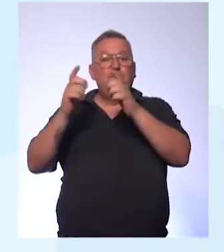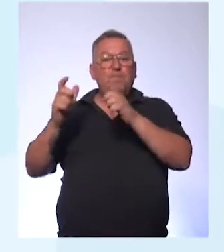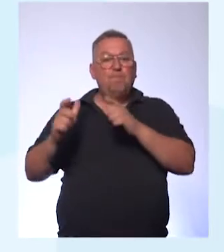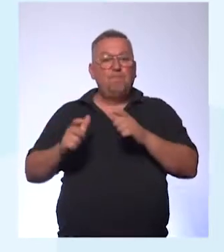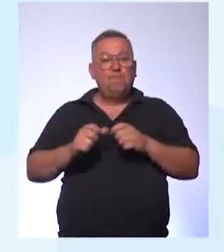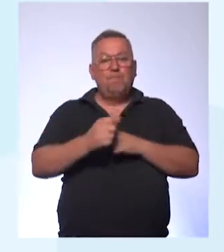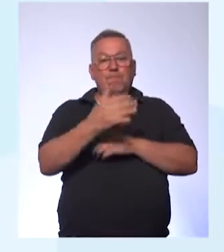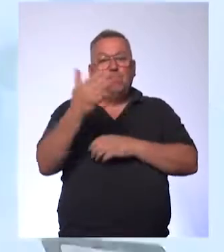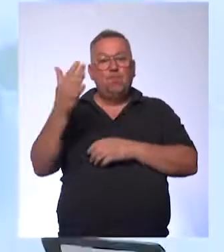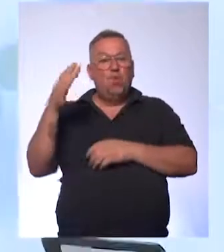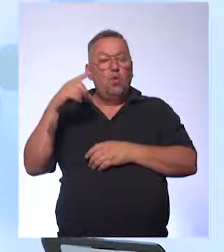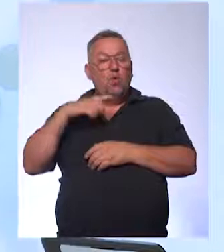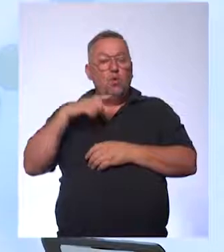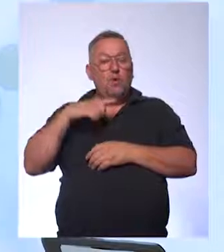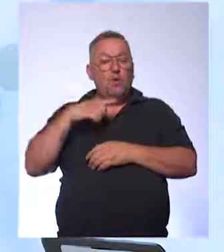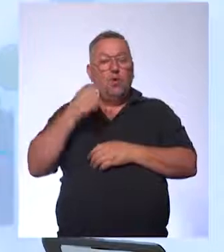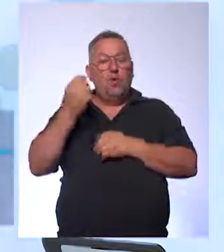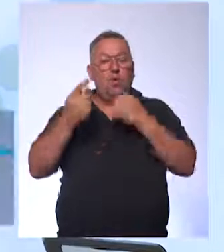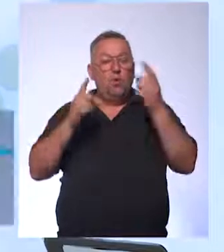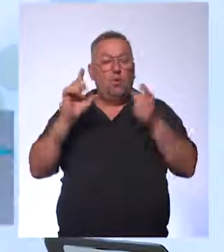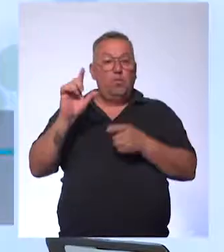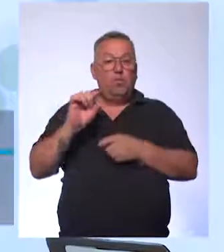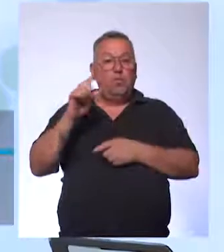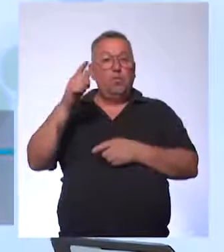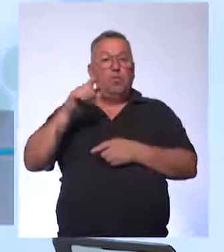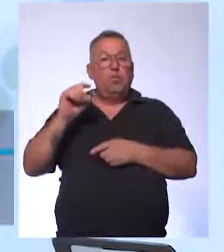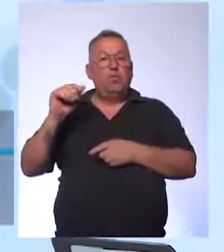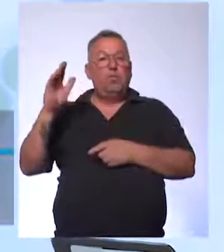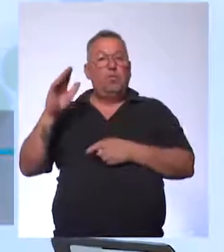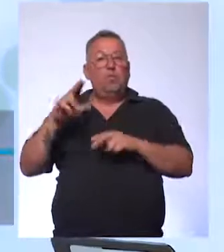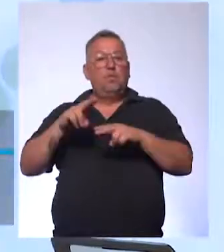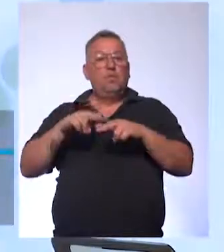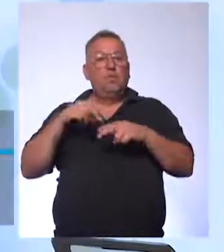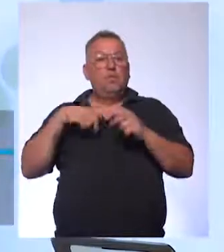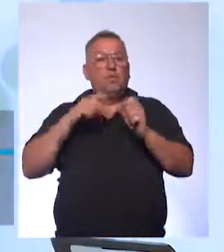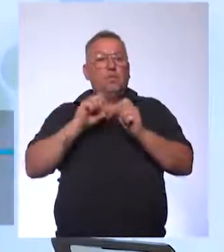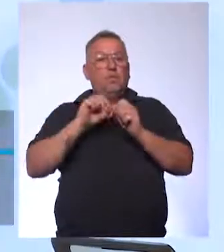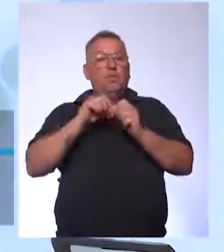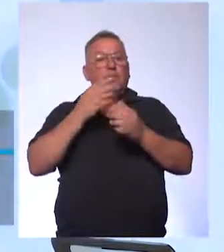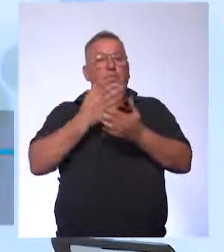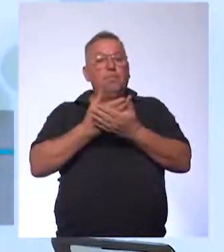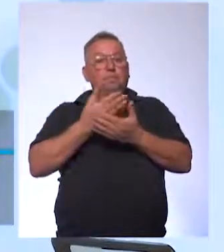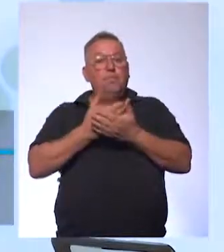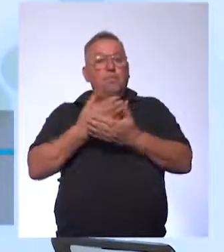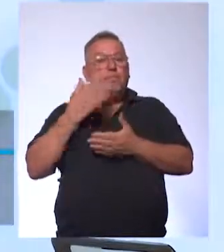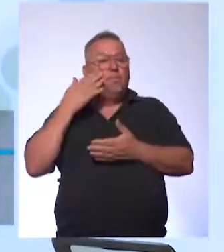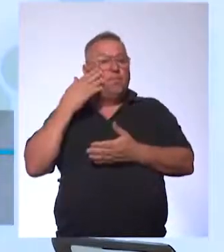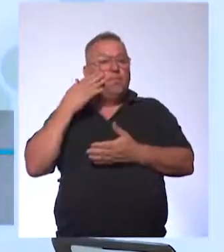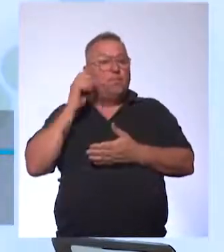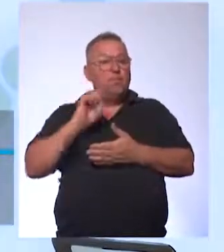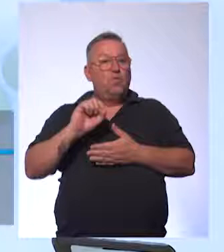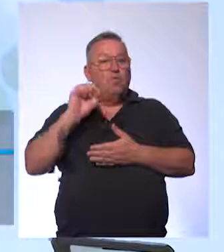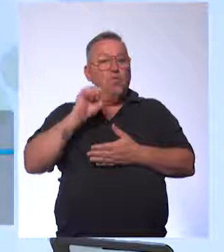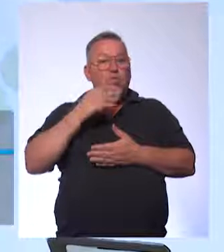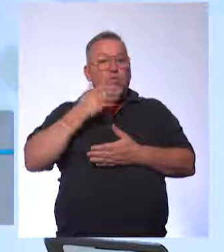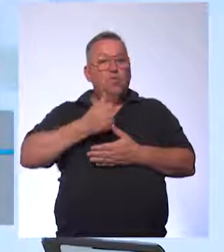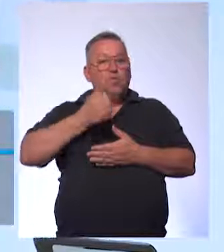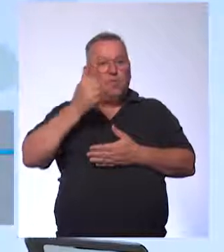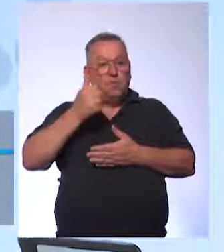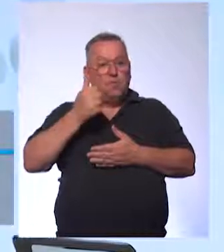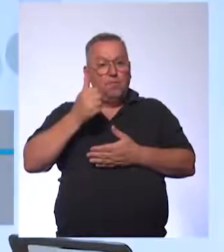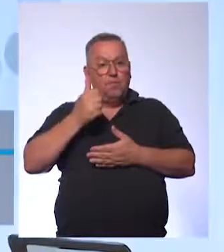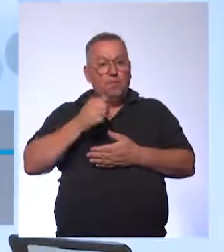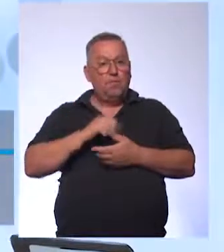falei, todos terão, alguns menos, outro mais. Então, por isso que a gente precisa fazer um estudo para saber qual vai ser o melhor a